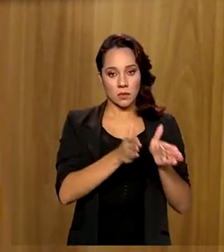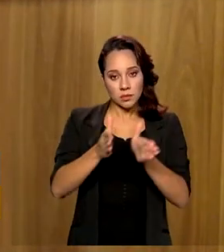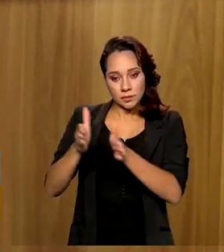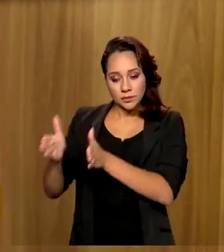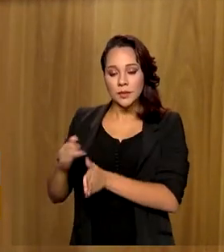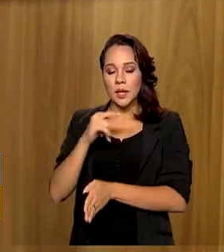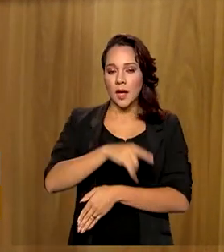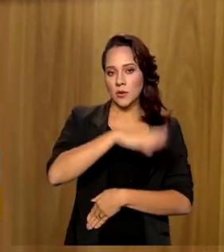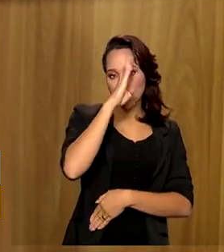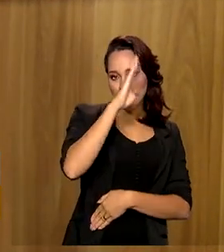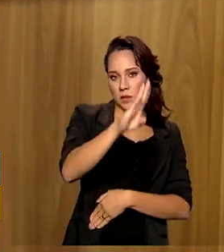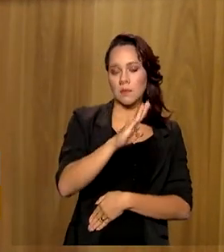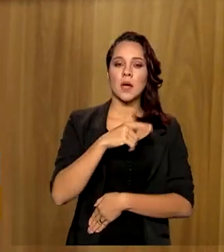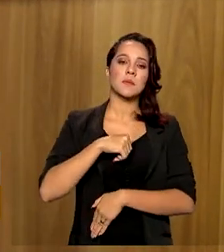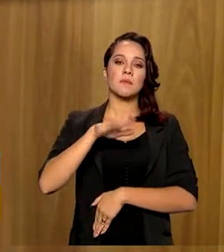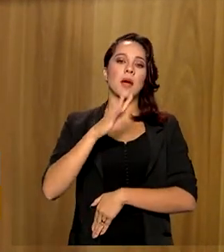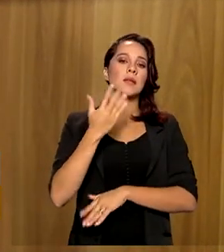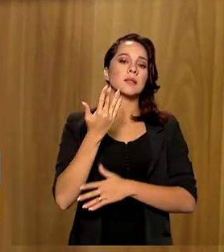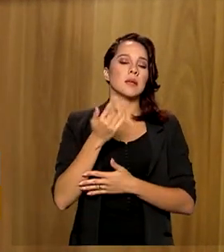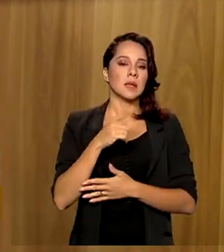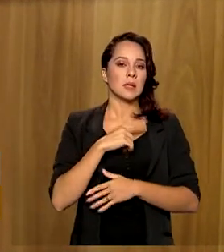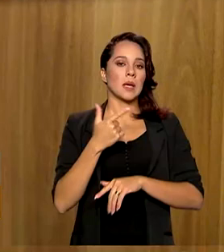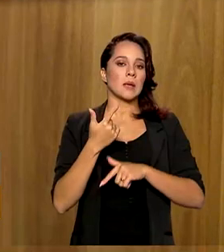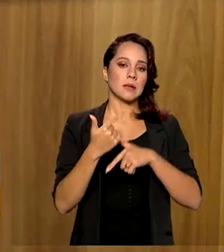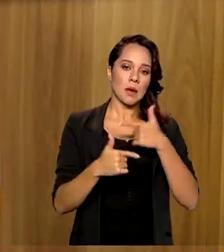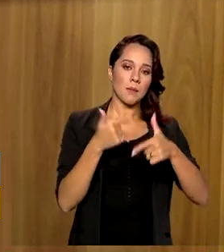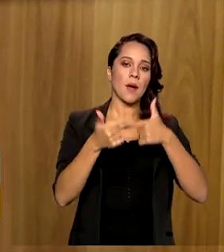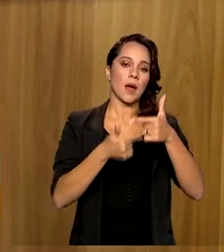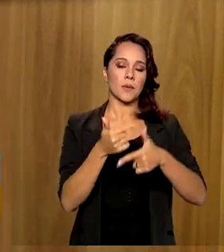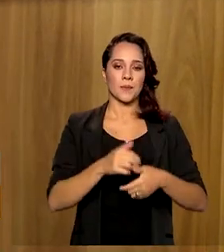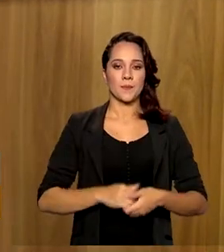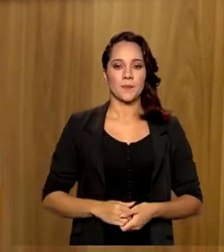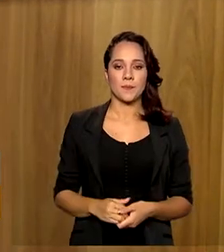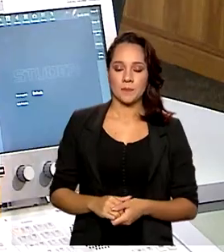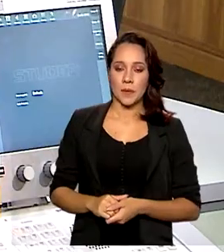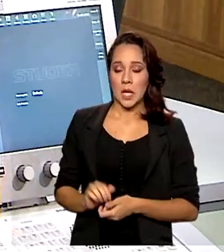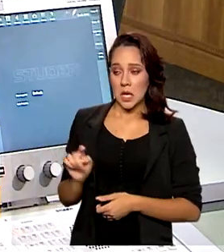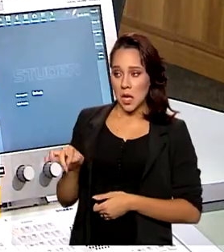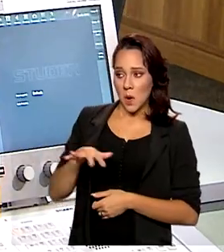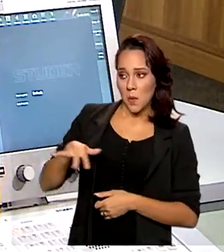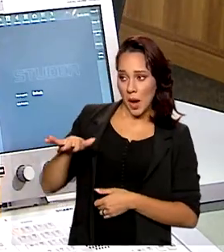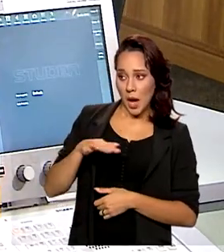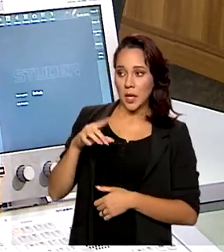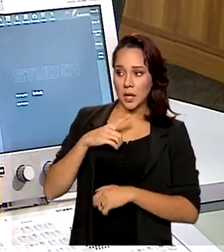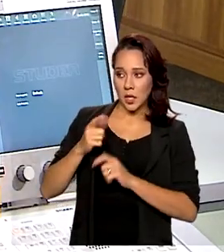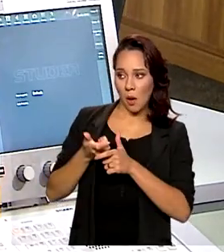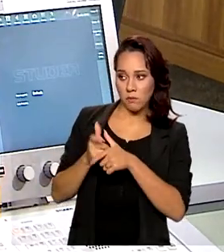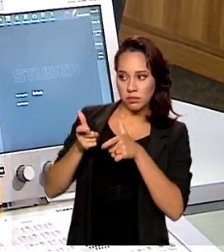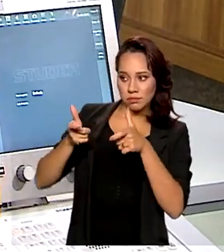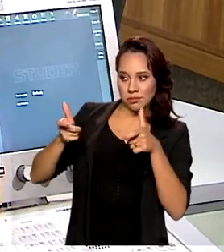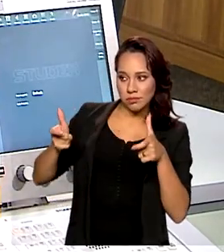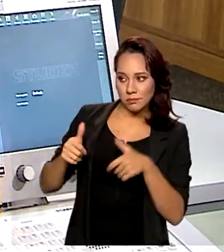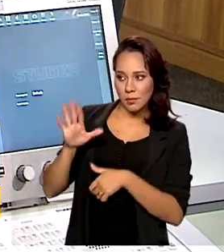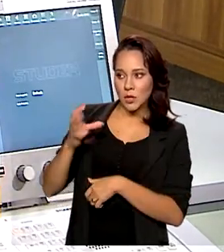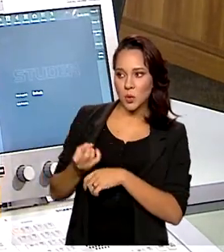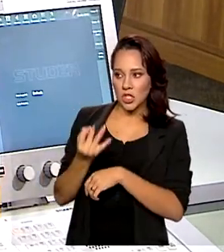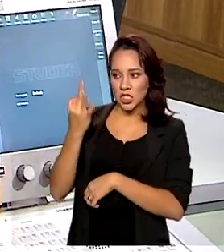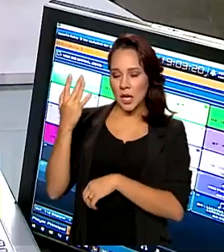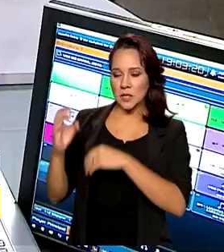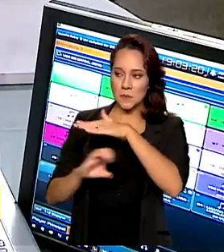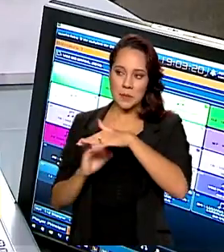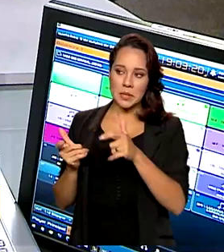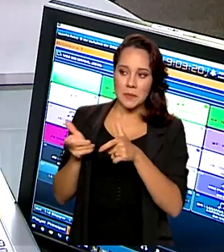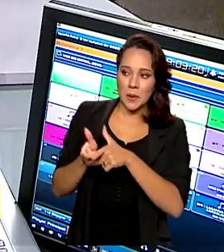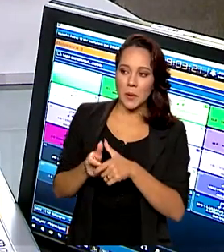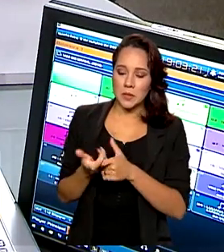os principais atividades econômicas para esse segmento. E é um segmento que vem crescendo, está aumentando o número de pequenas